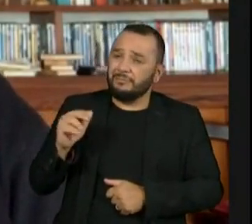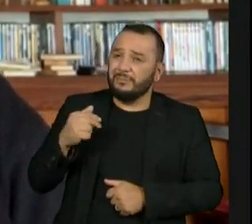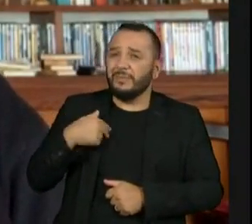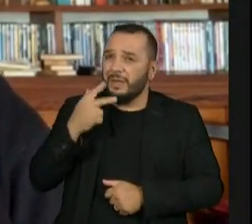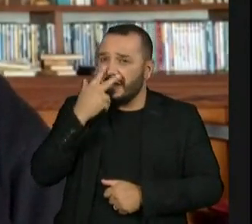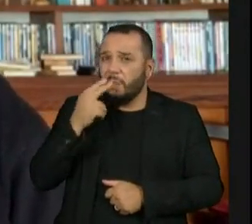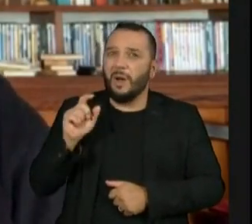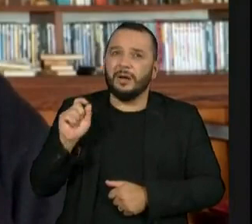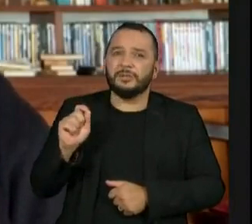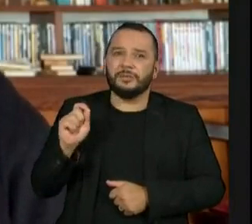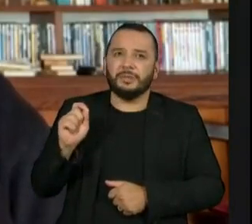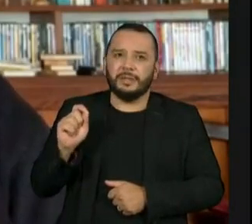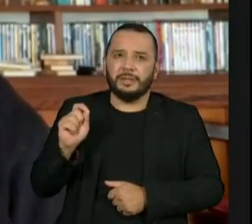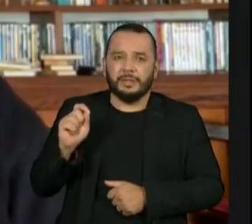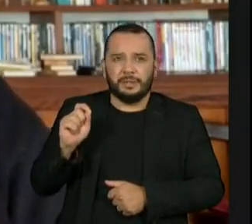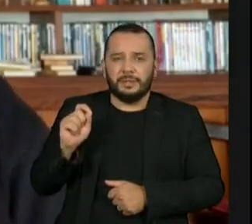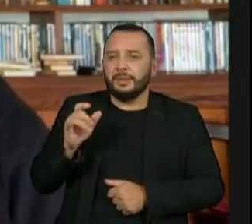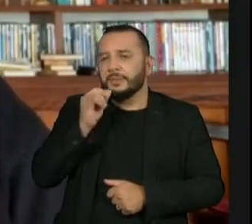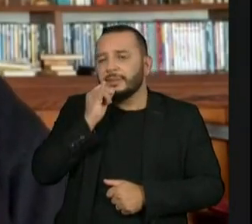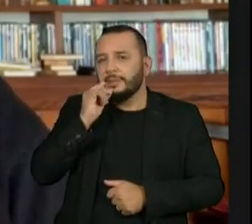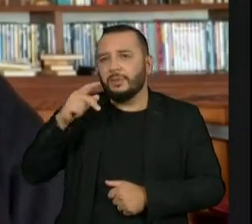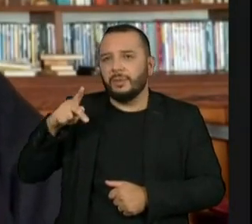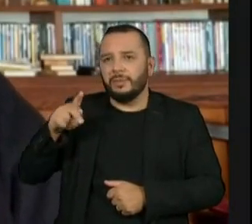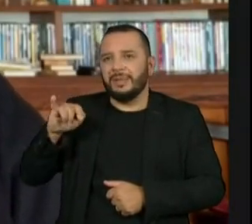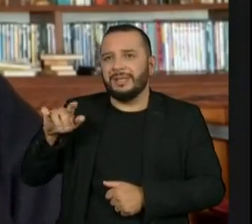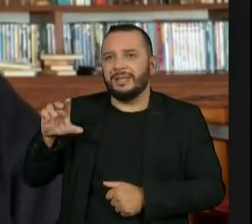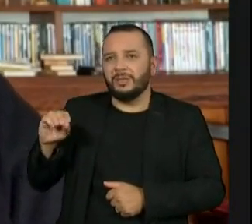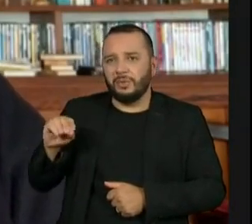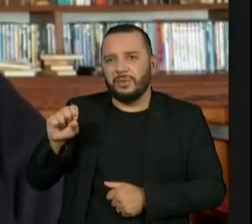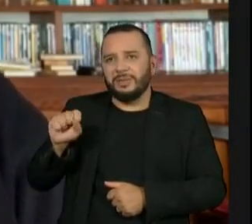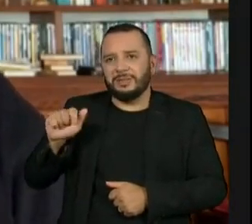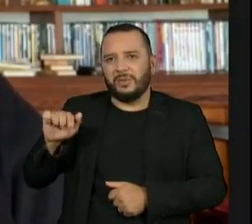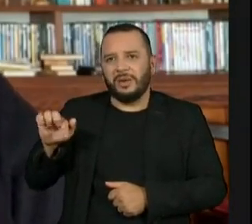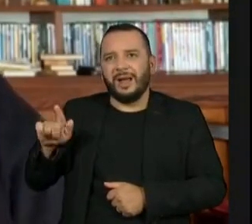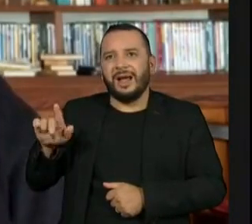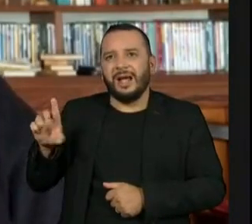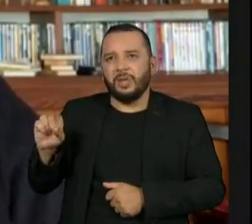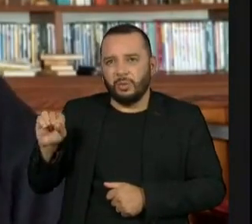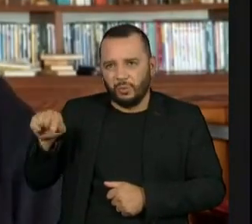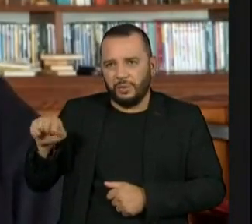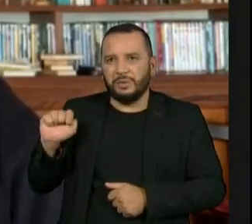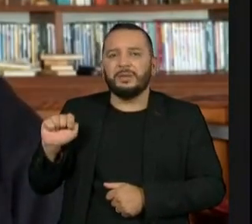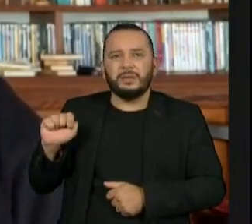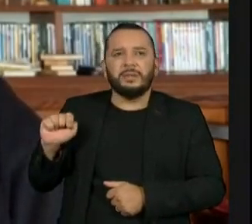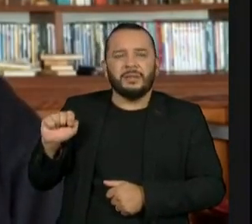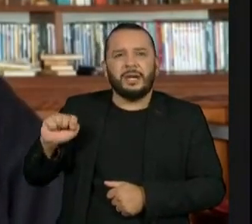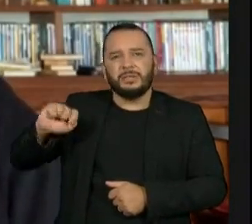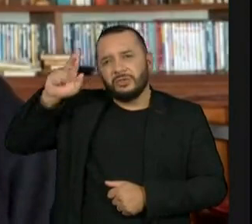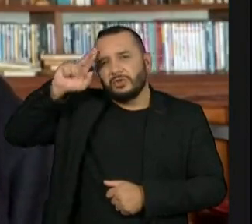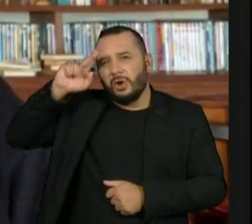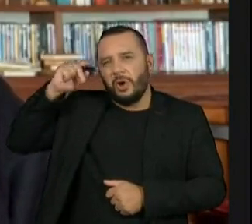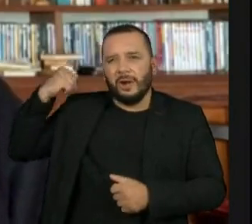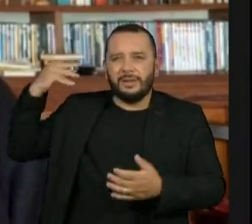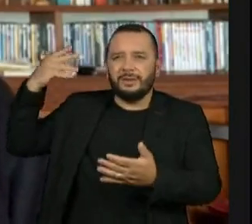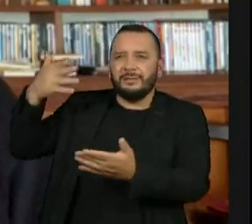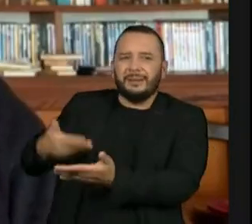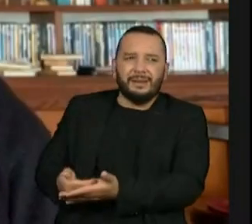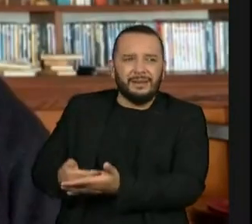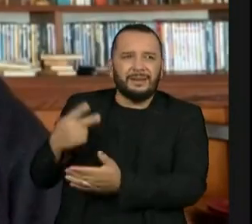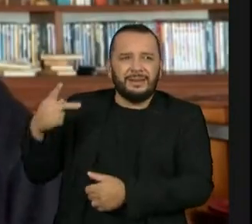seguinte, por exemplo, por que o Plínio Salgado não pode ser, a trajetória do Plínio Salgado não pode